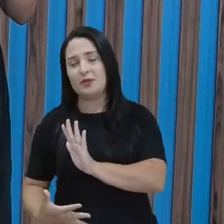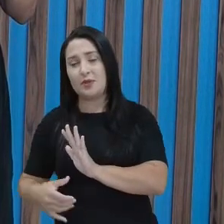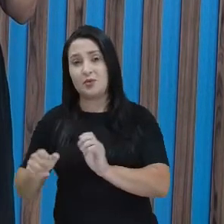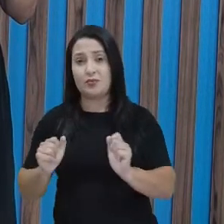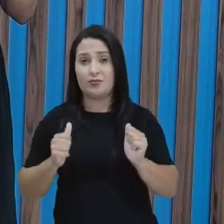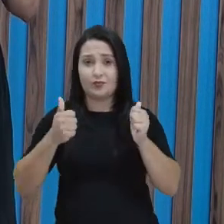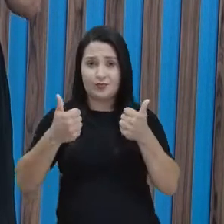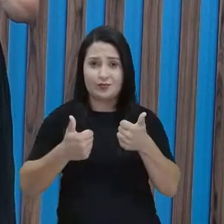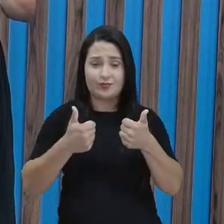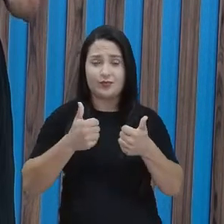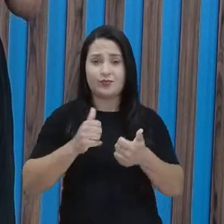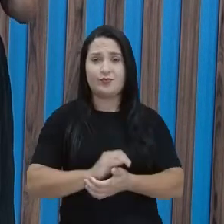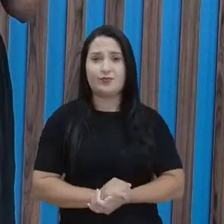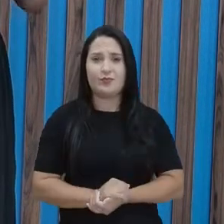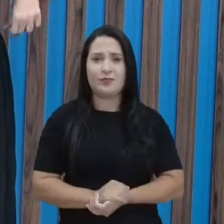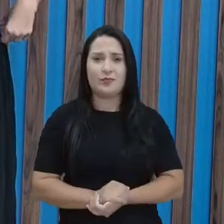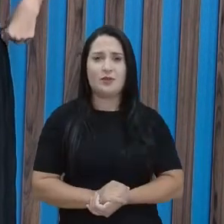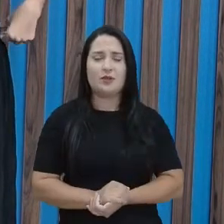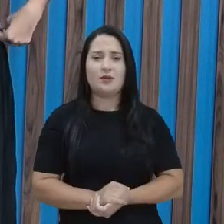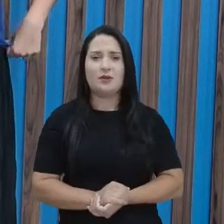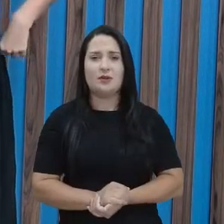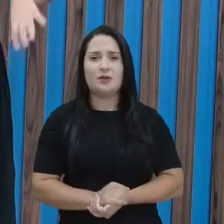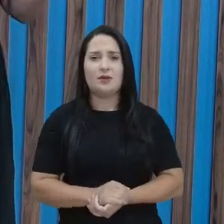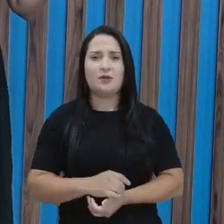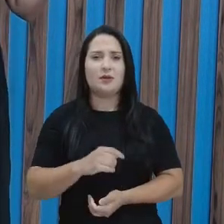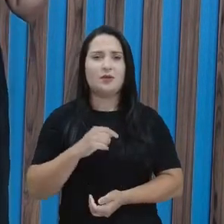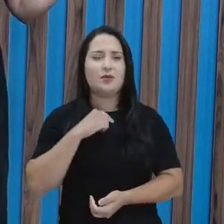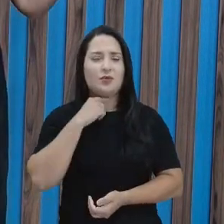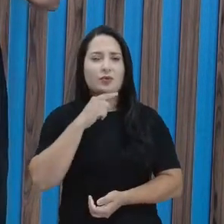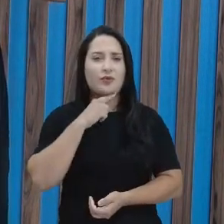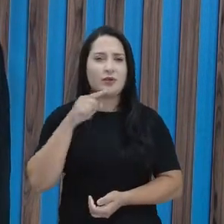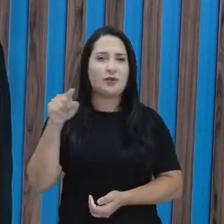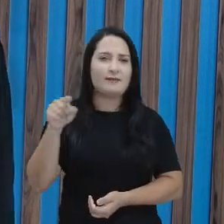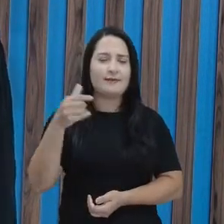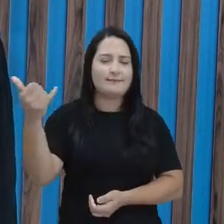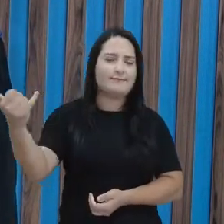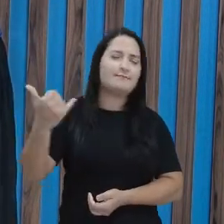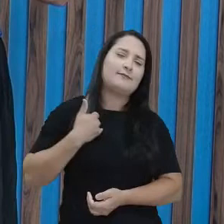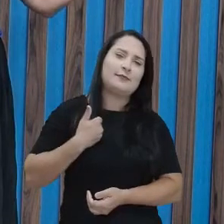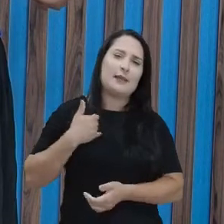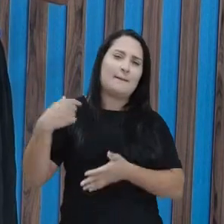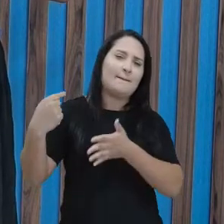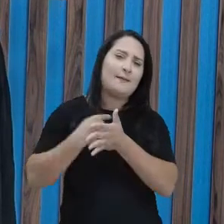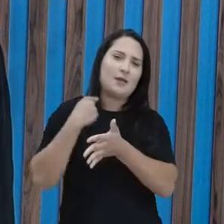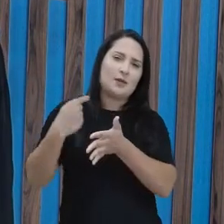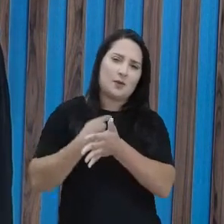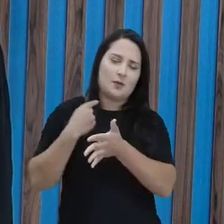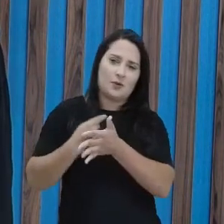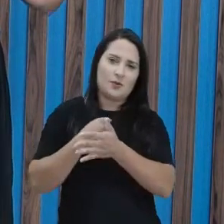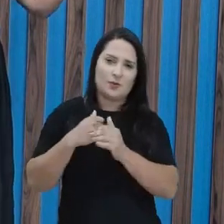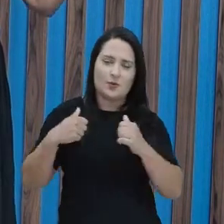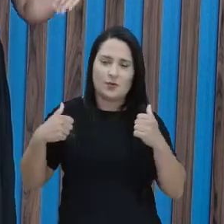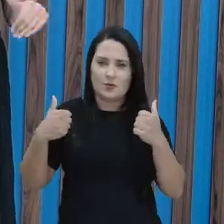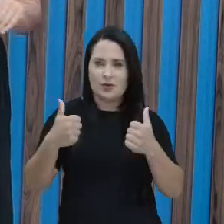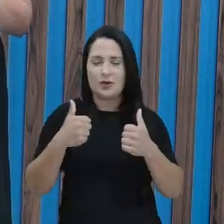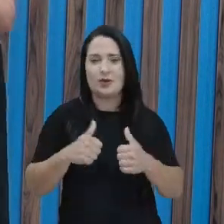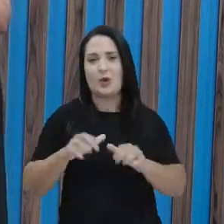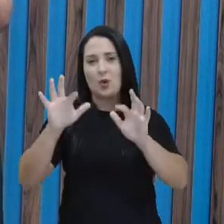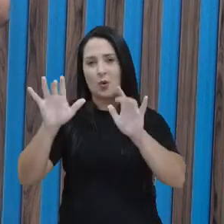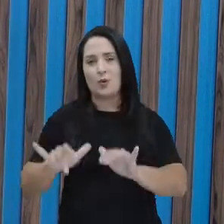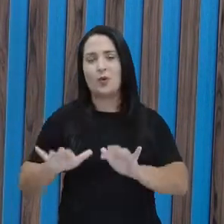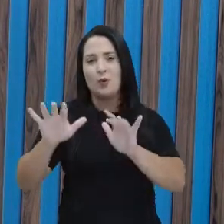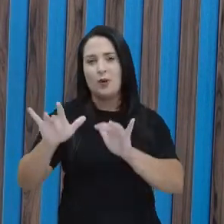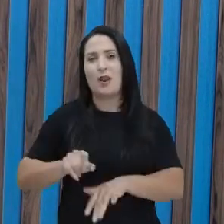Joia? Qualquer coisa, vocês gritem, deem, perguntem, certo? Joguem lá